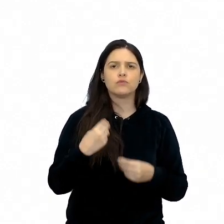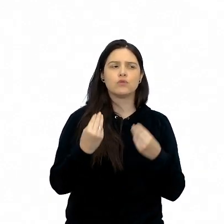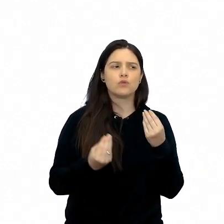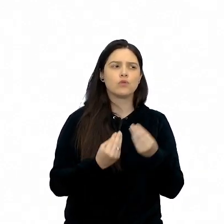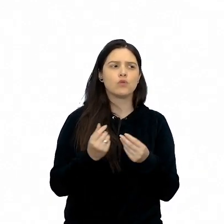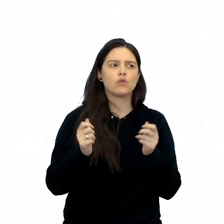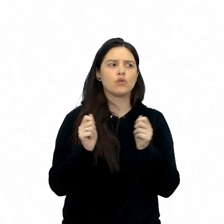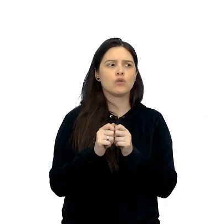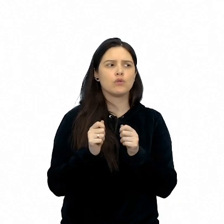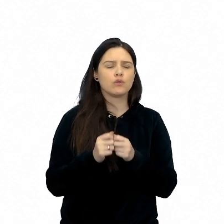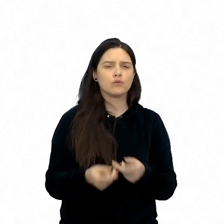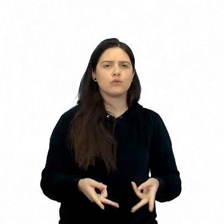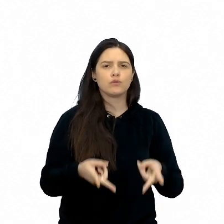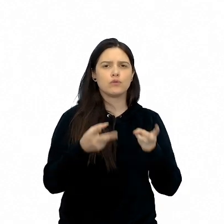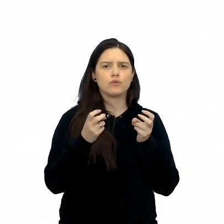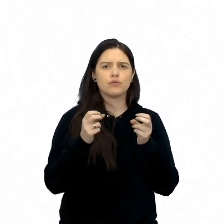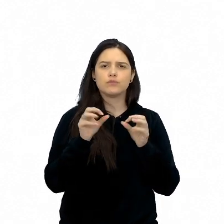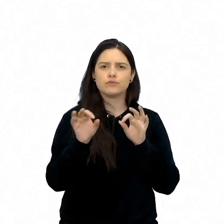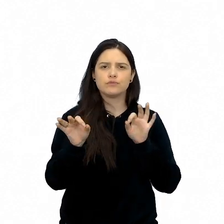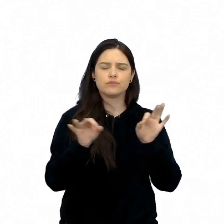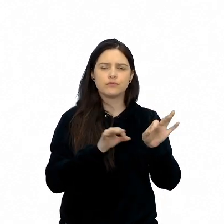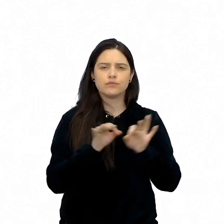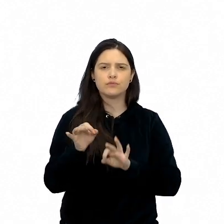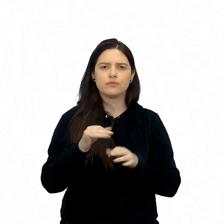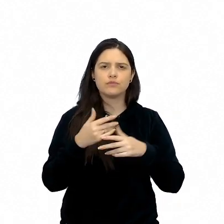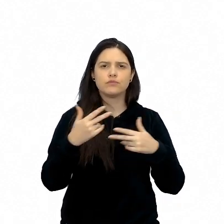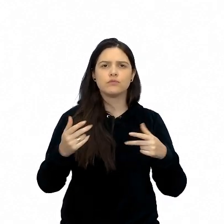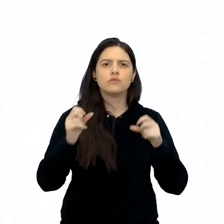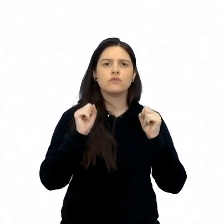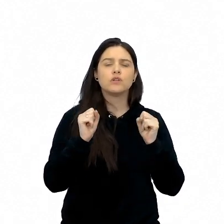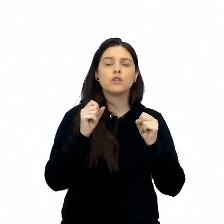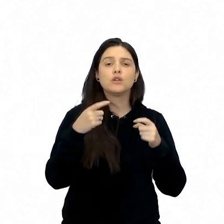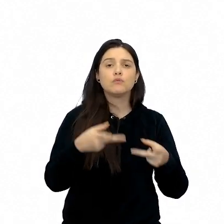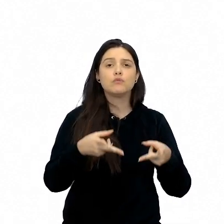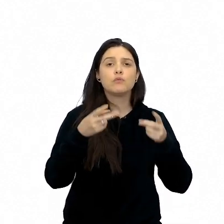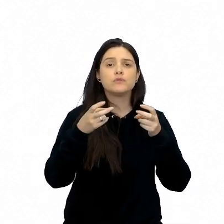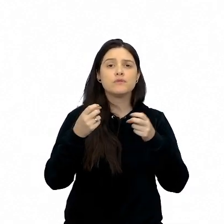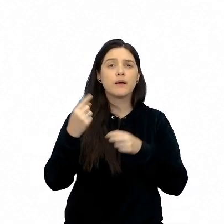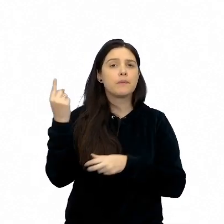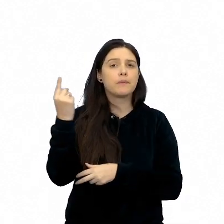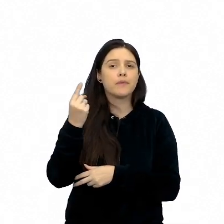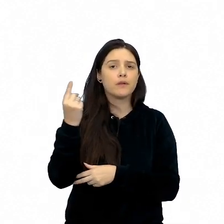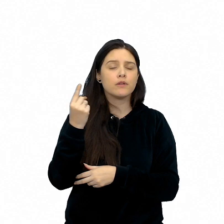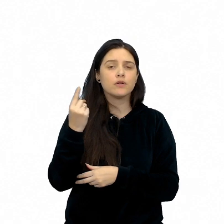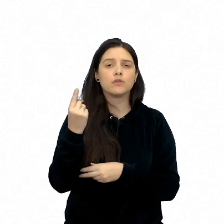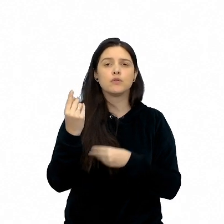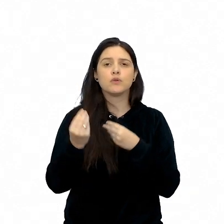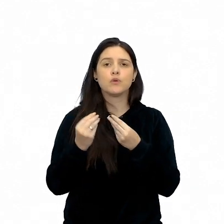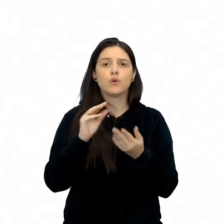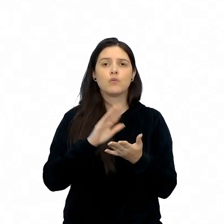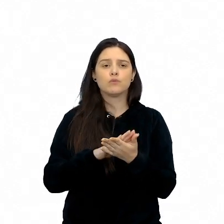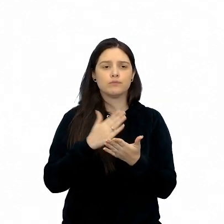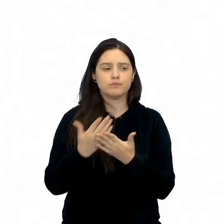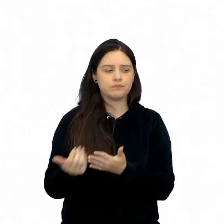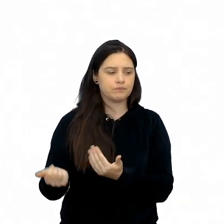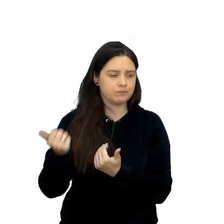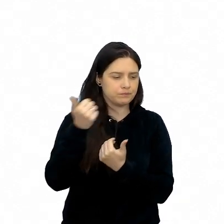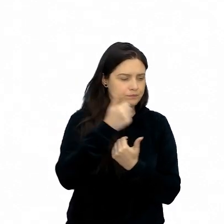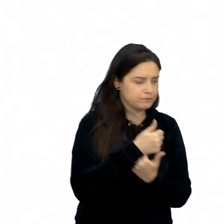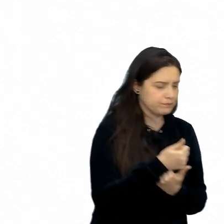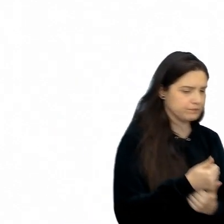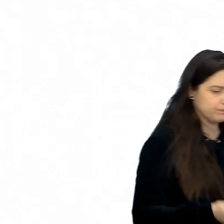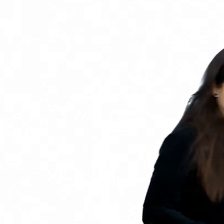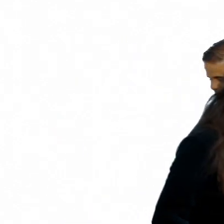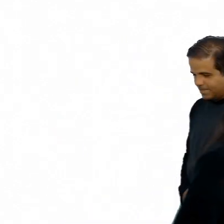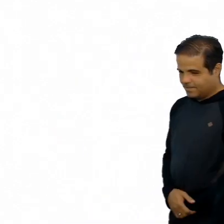quando eu observar a resolução desse item, o que eu vou observar? Primeiramente, como meus alunos fizeram. Como os